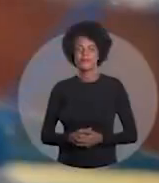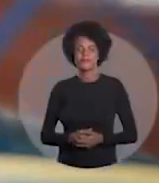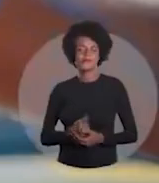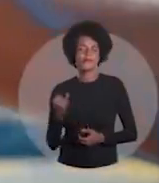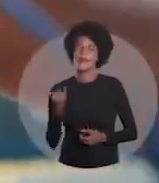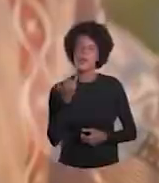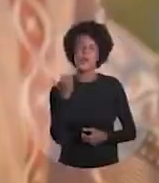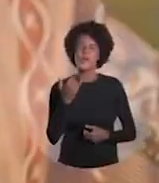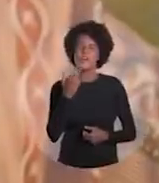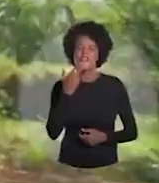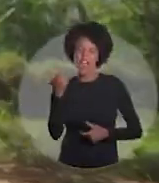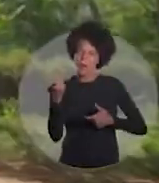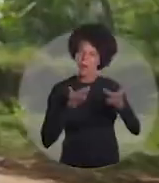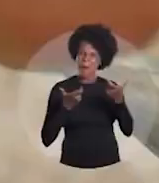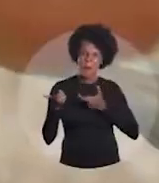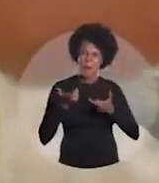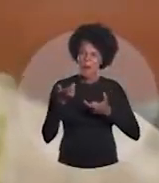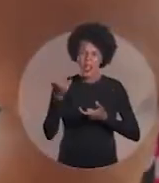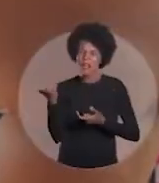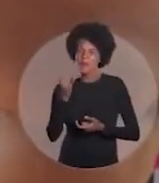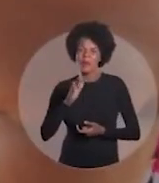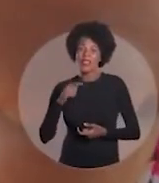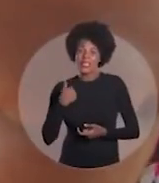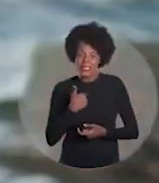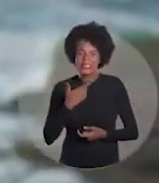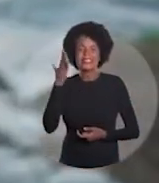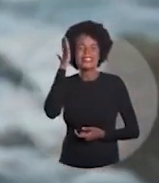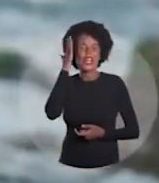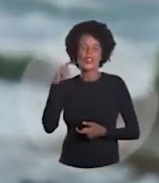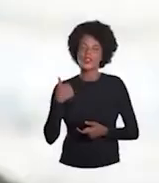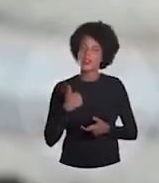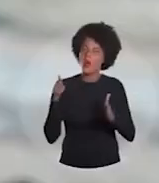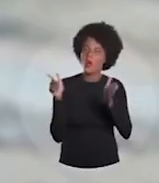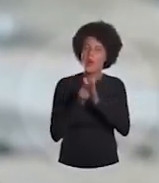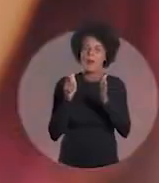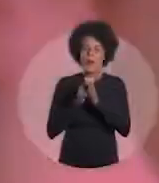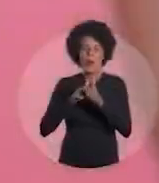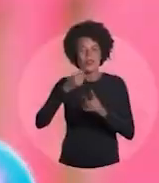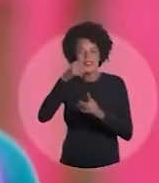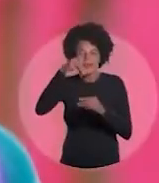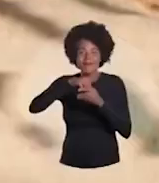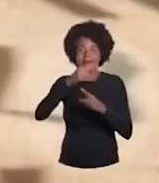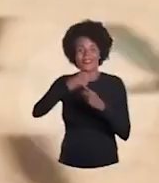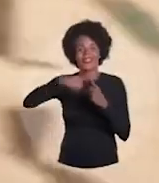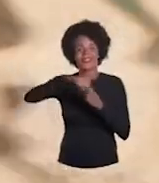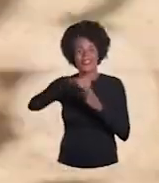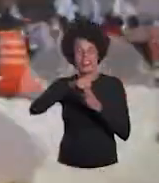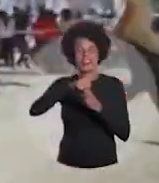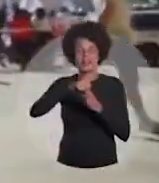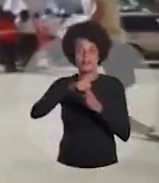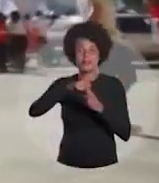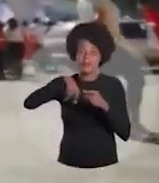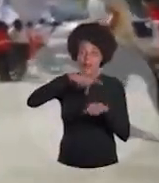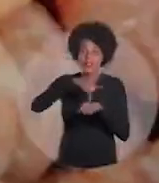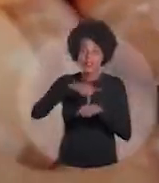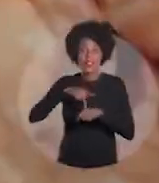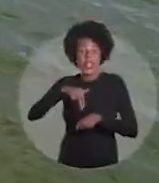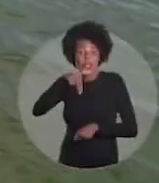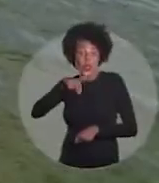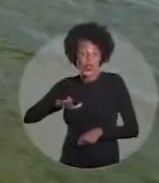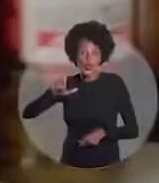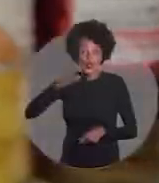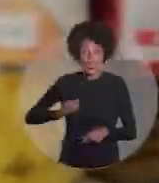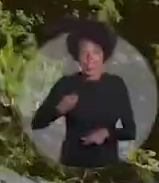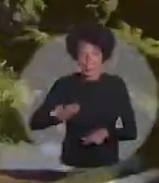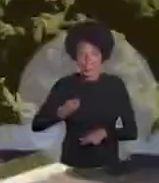Não importa o que falem, sabemos qual é o nosso destino, qual é o nosso papel neste país. Ser do Nordeste